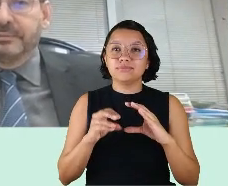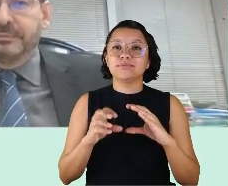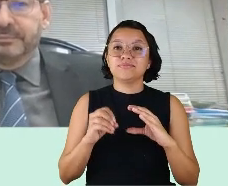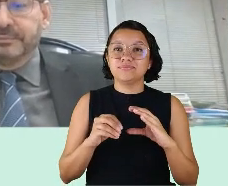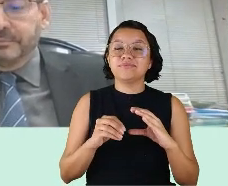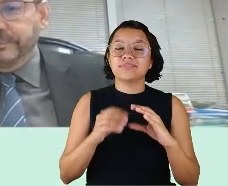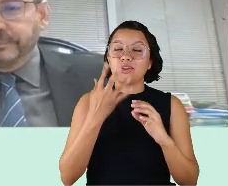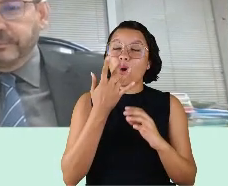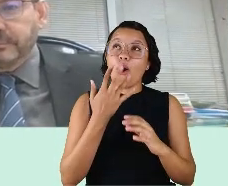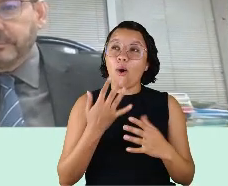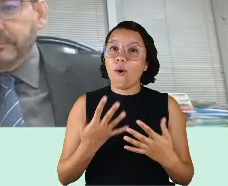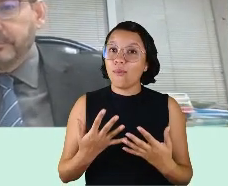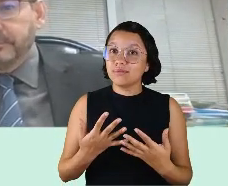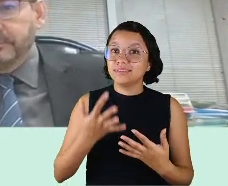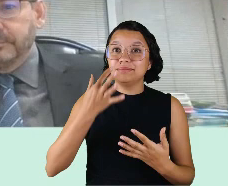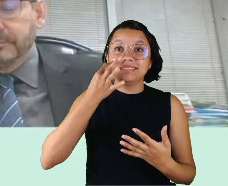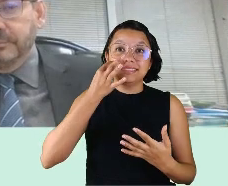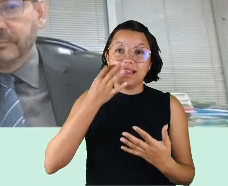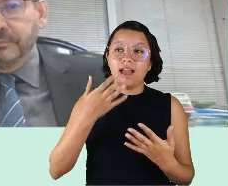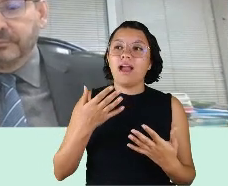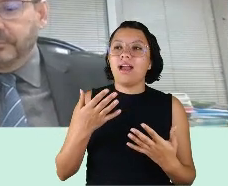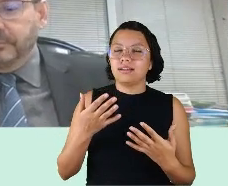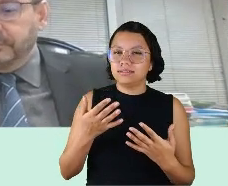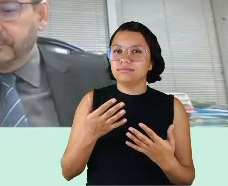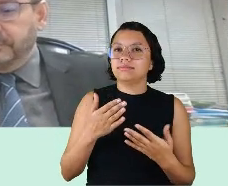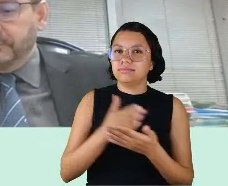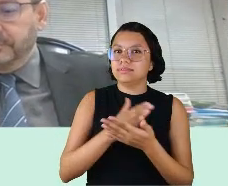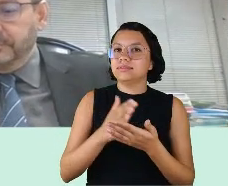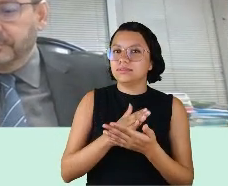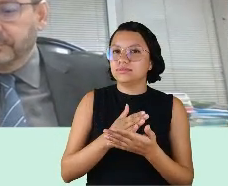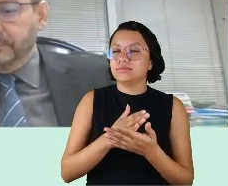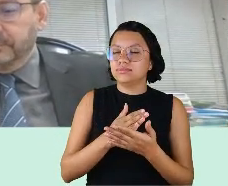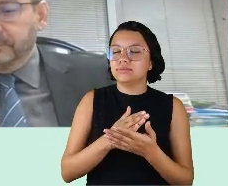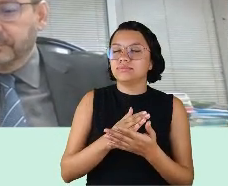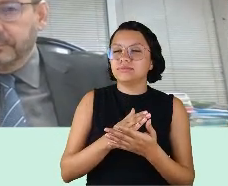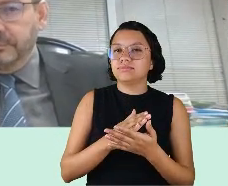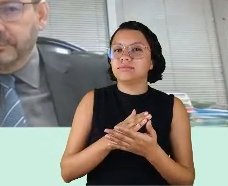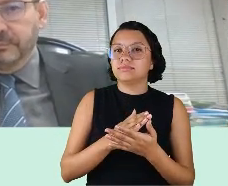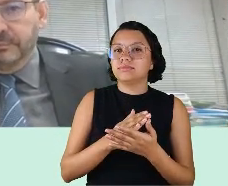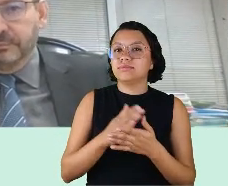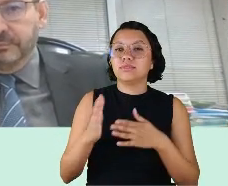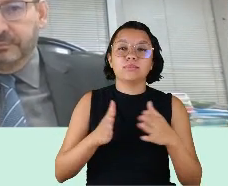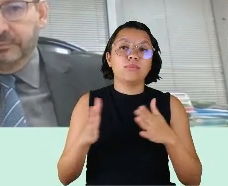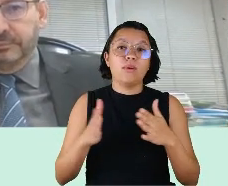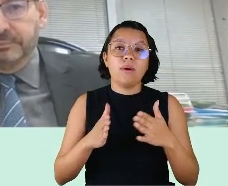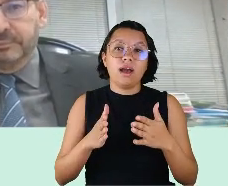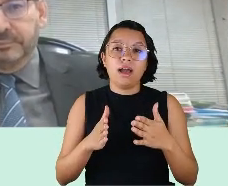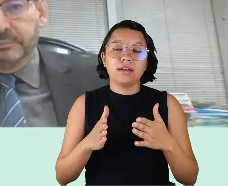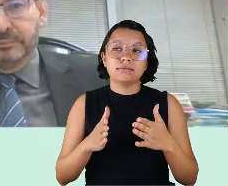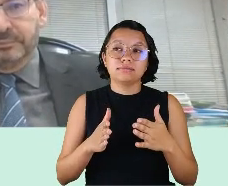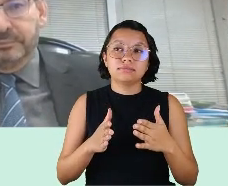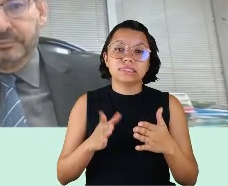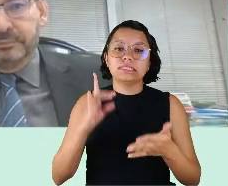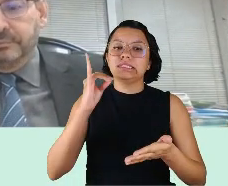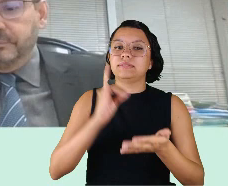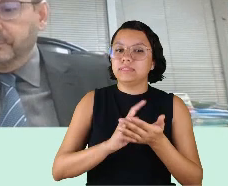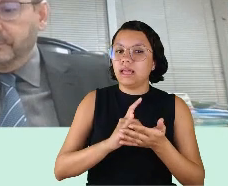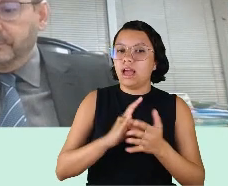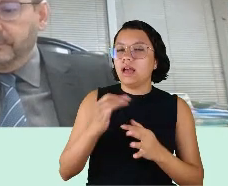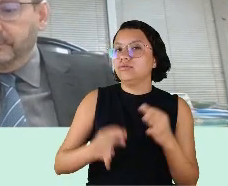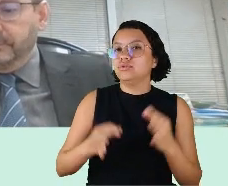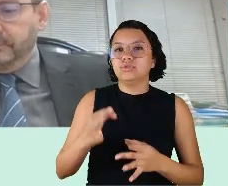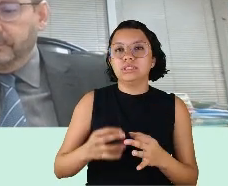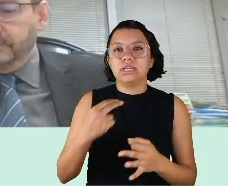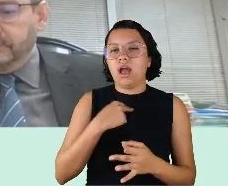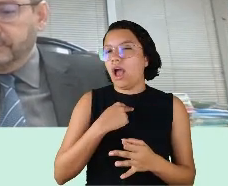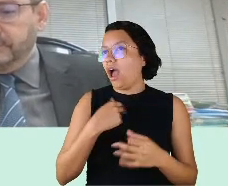é imprescindível, ao menos em alguns momentos, né? E, de fato, a